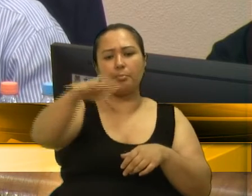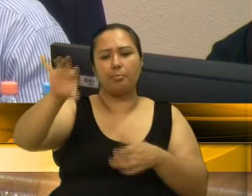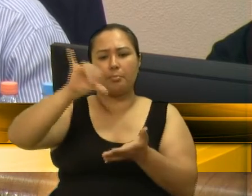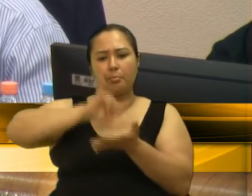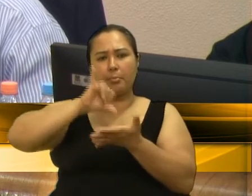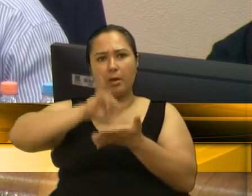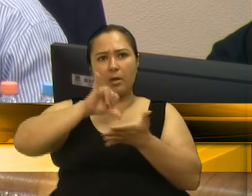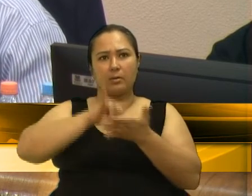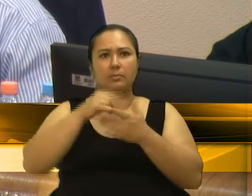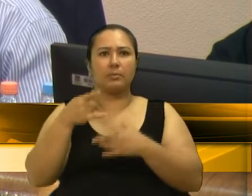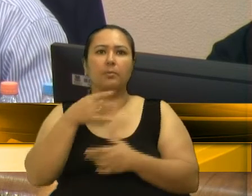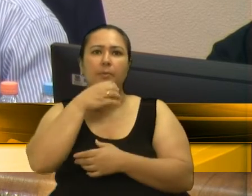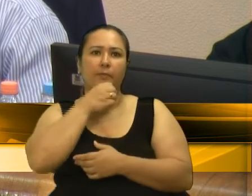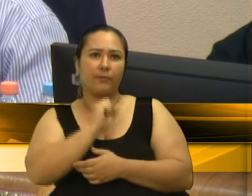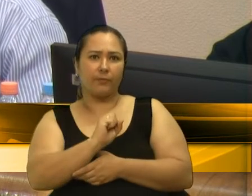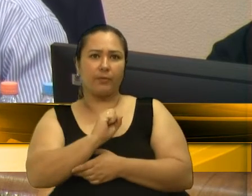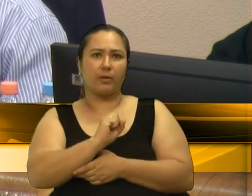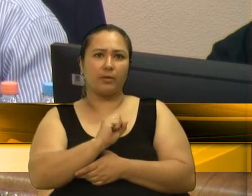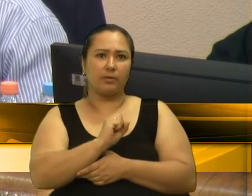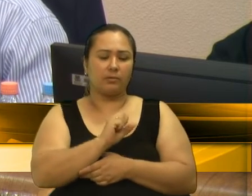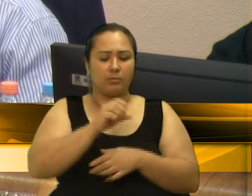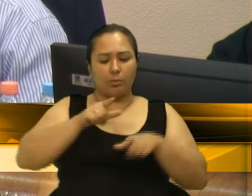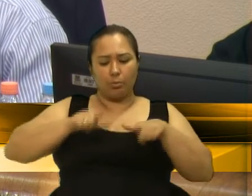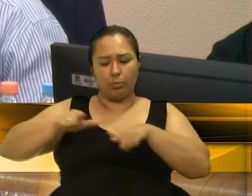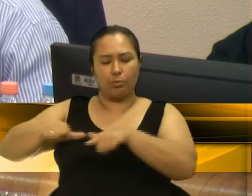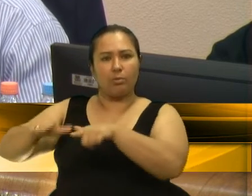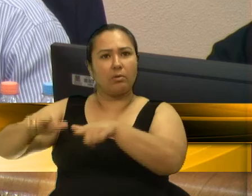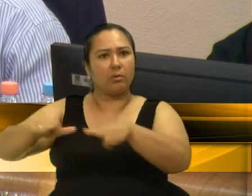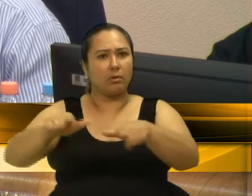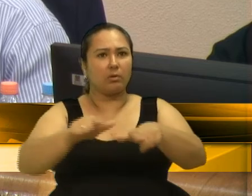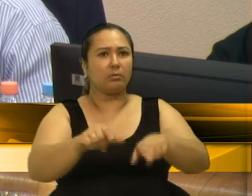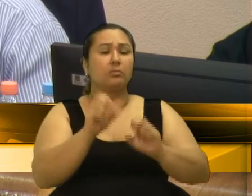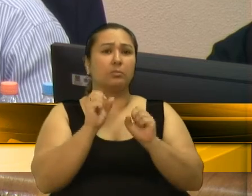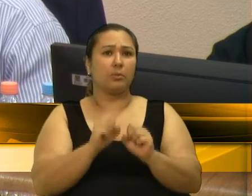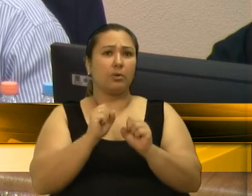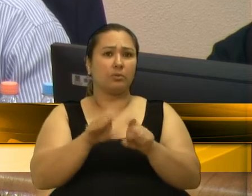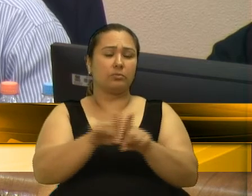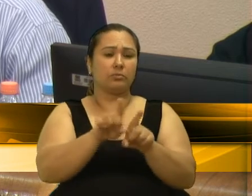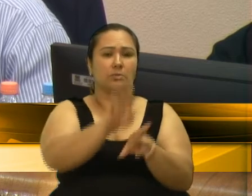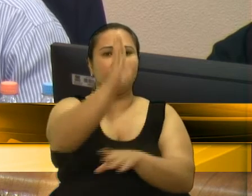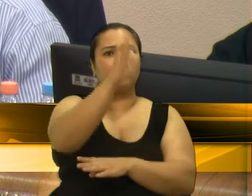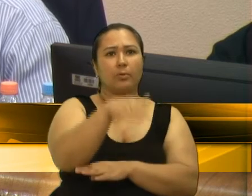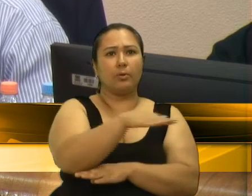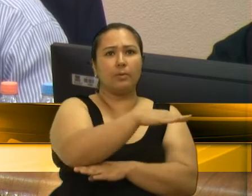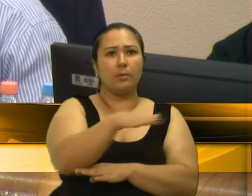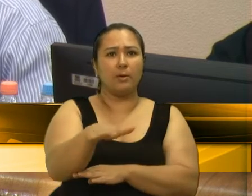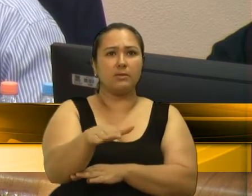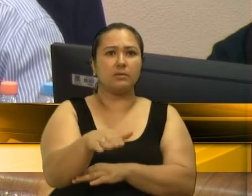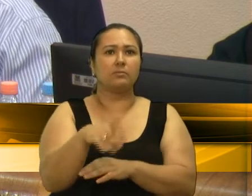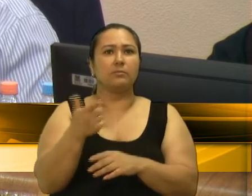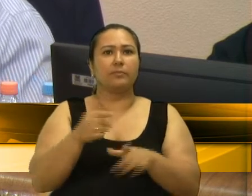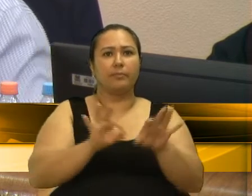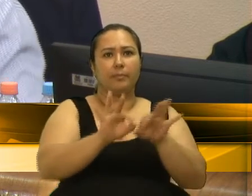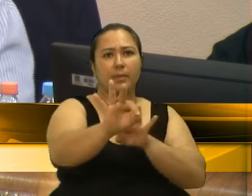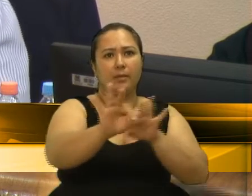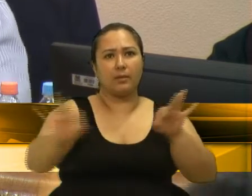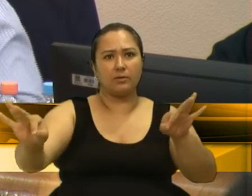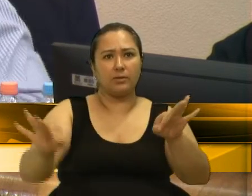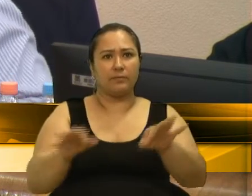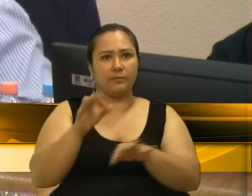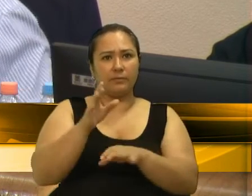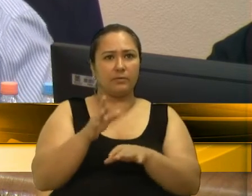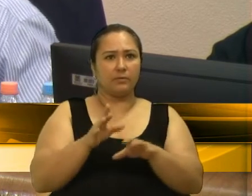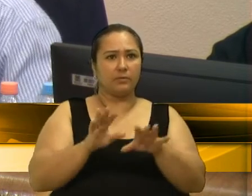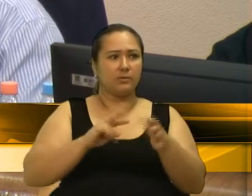para que os freios se posicionem e então possam estar concedendo as bênçãos. Mas metragem, como eu digo, é significativo. Mas